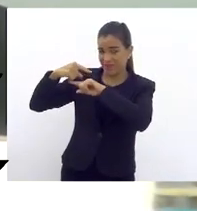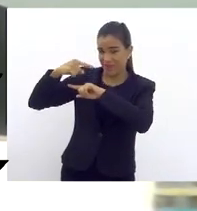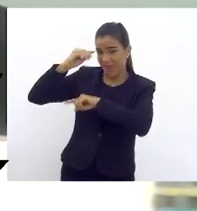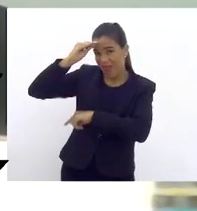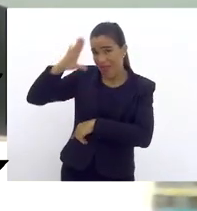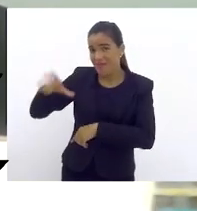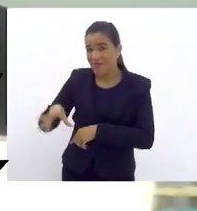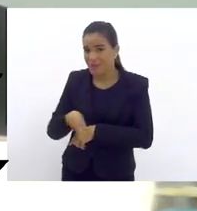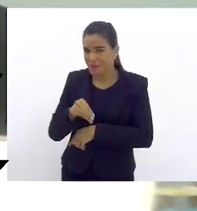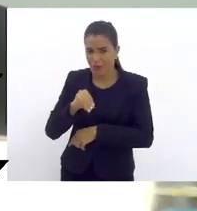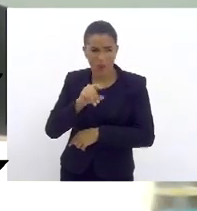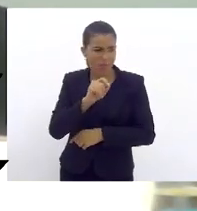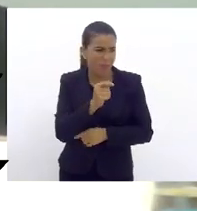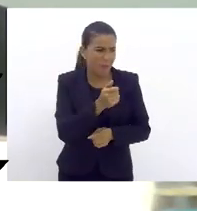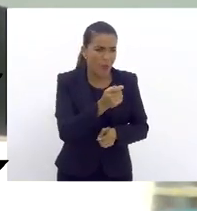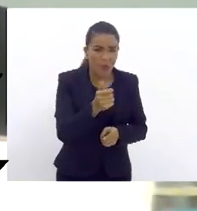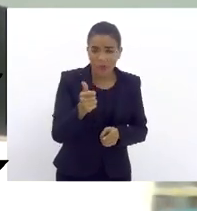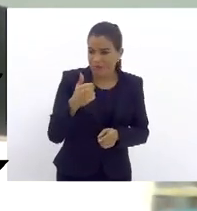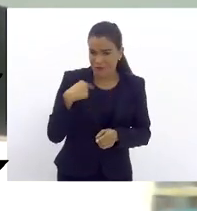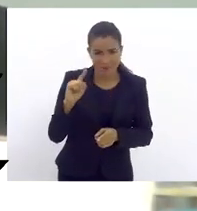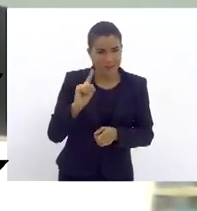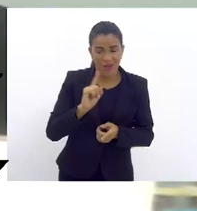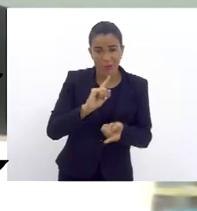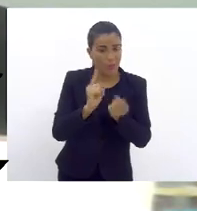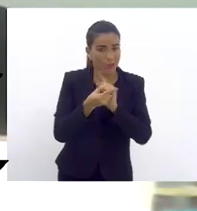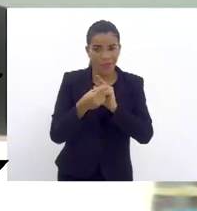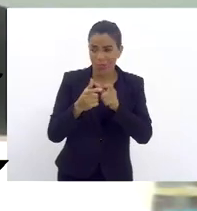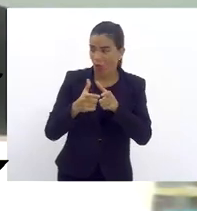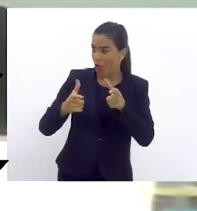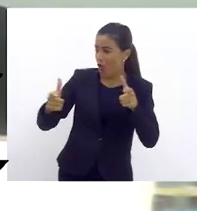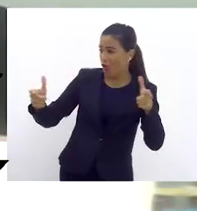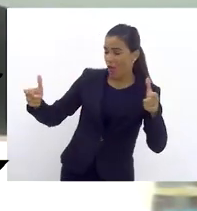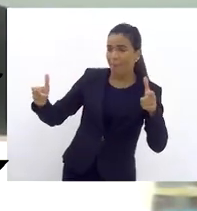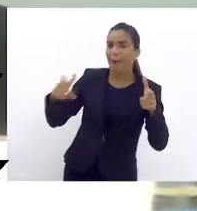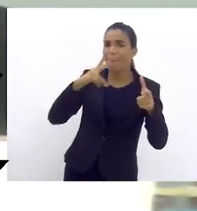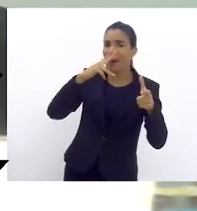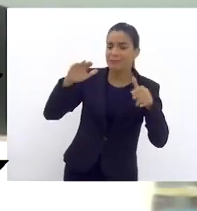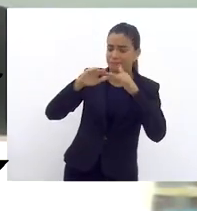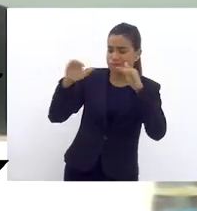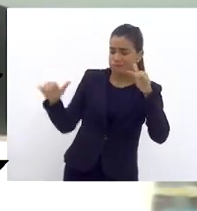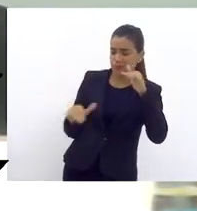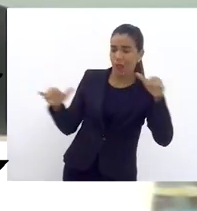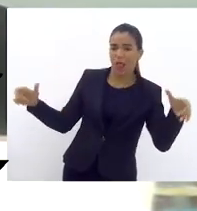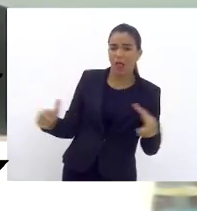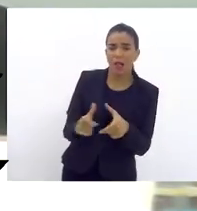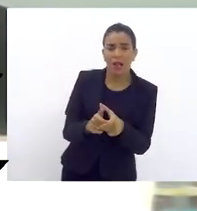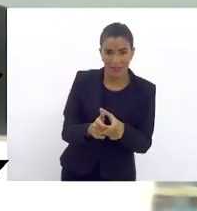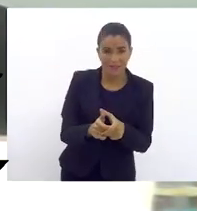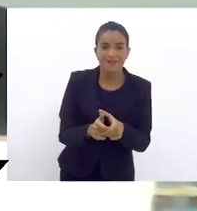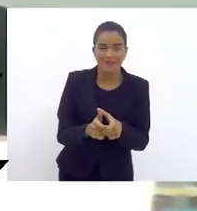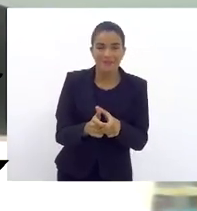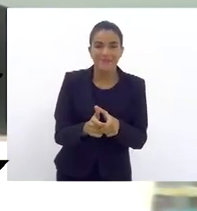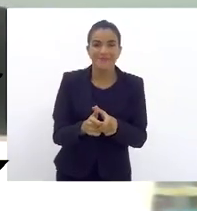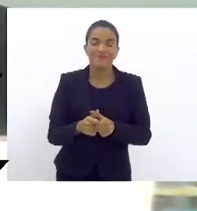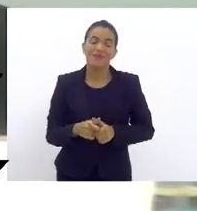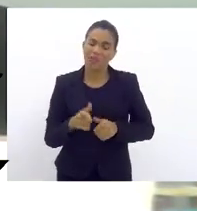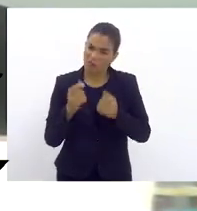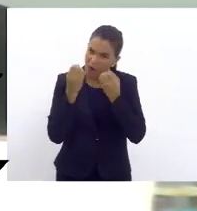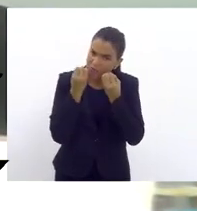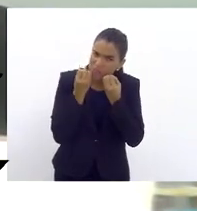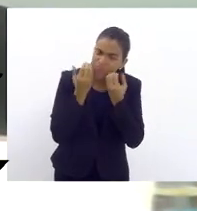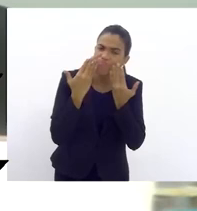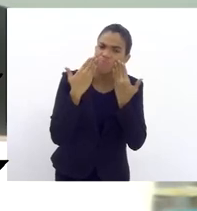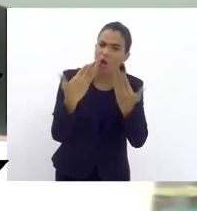minoria nós somos maiorias minorizadas mas não não não esclaremos e vamos expressar